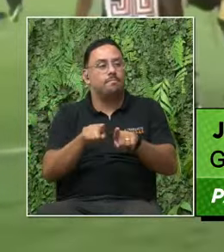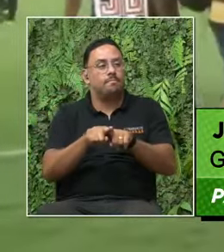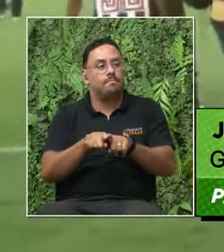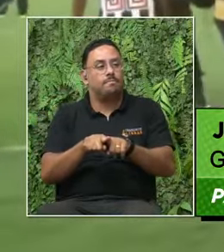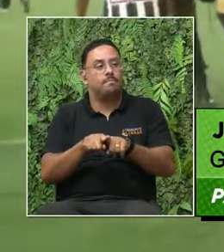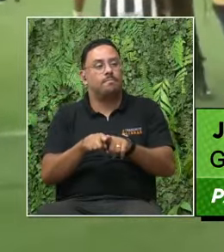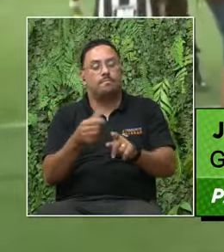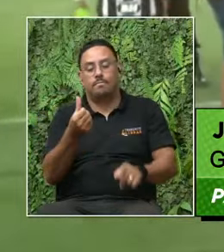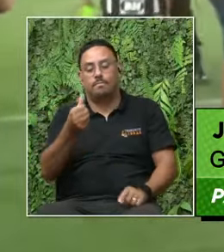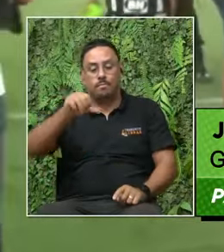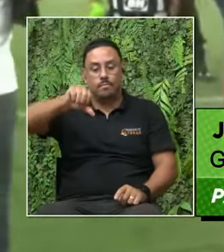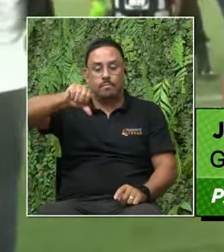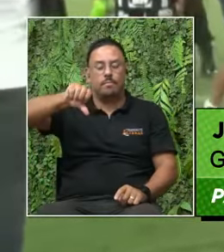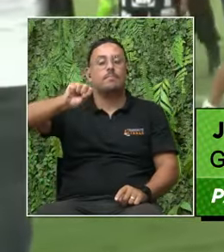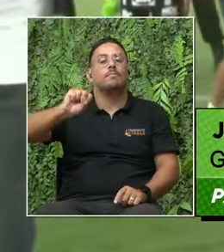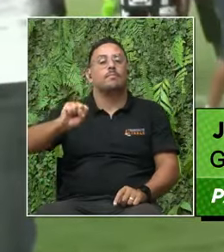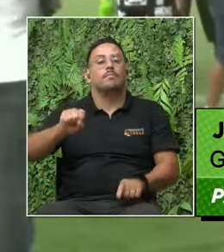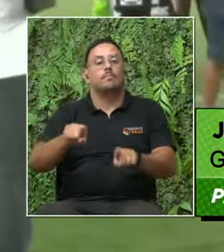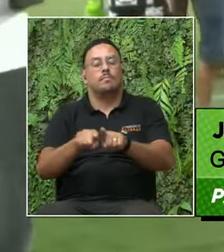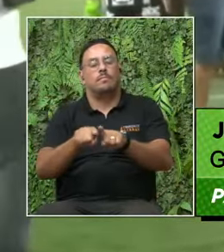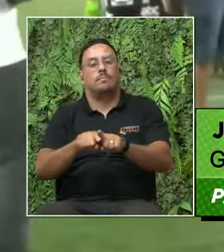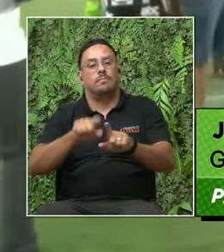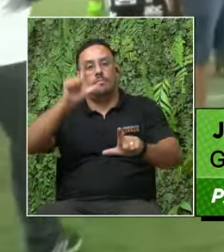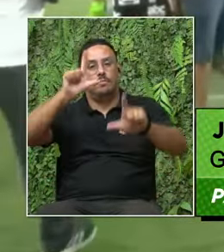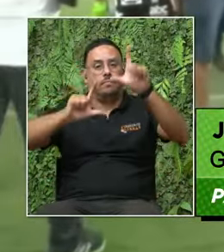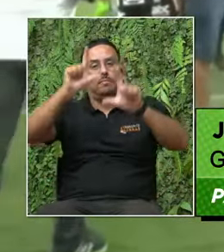698 também no canal